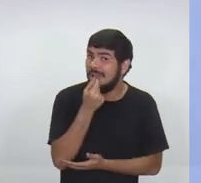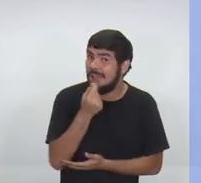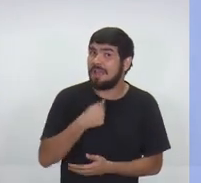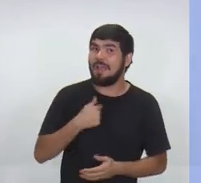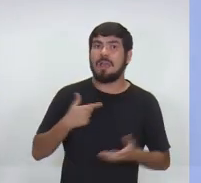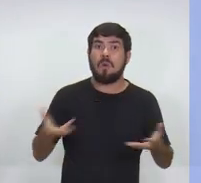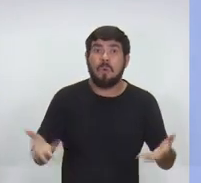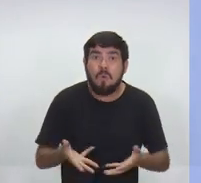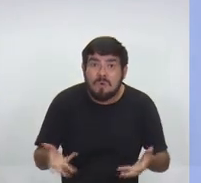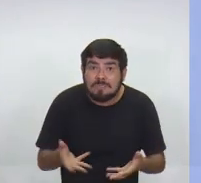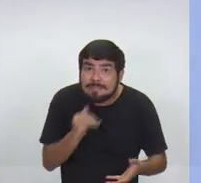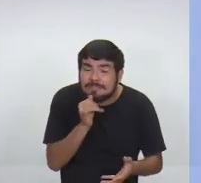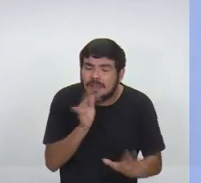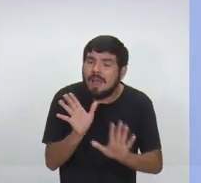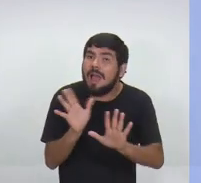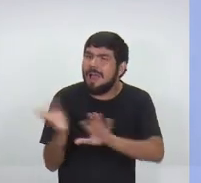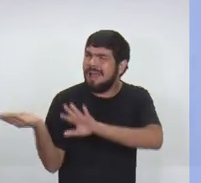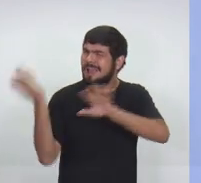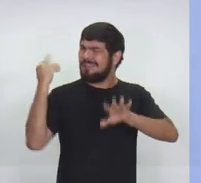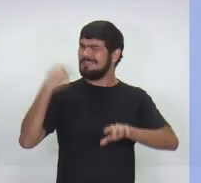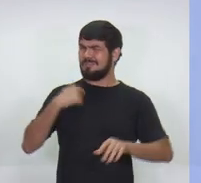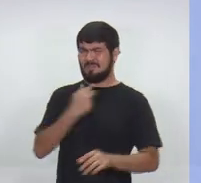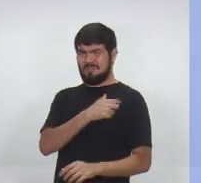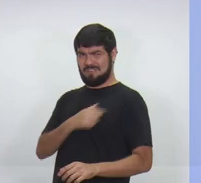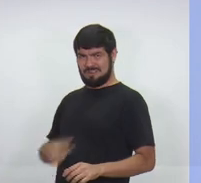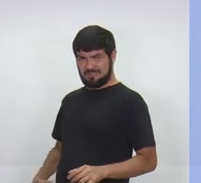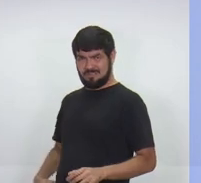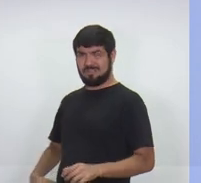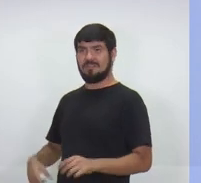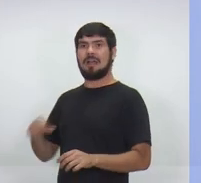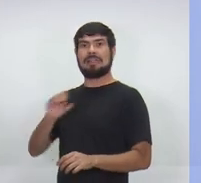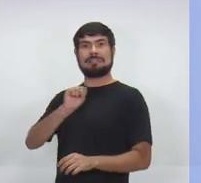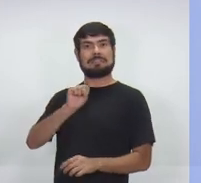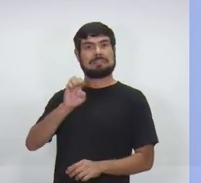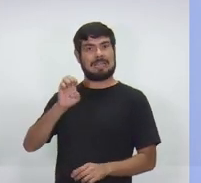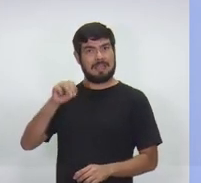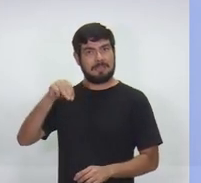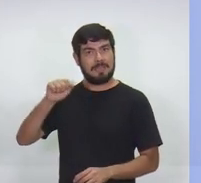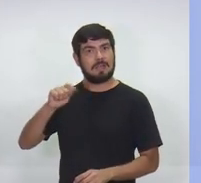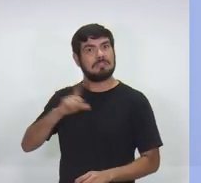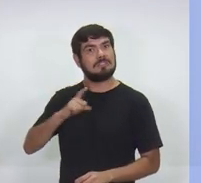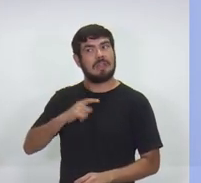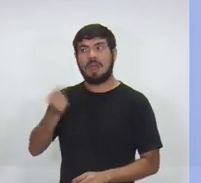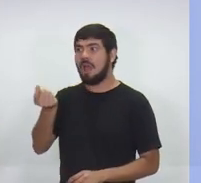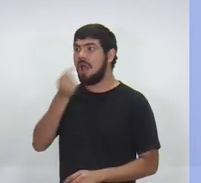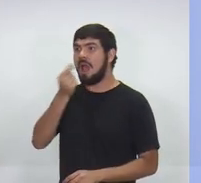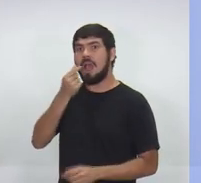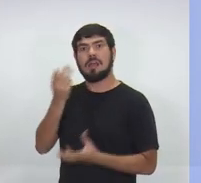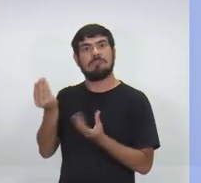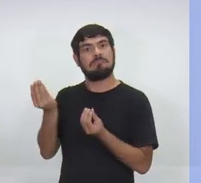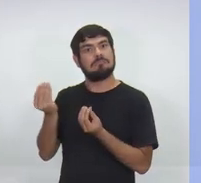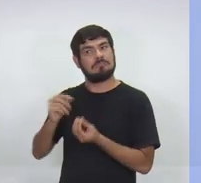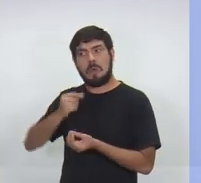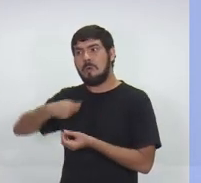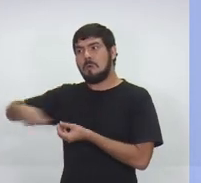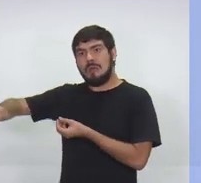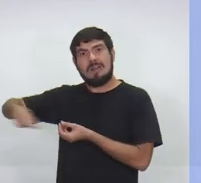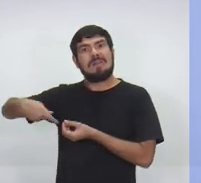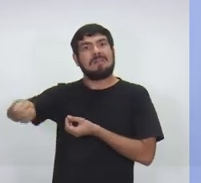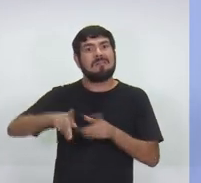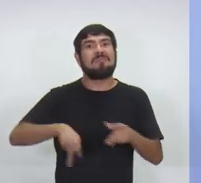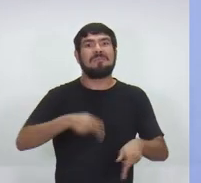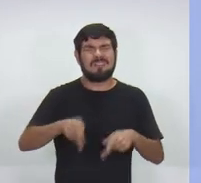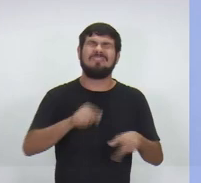governador a sema tinha acima de 75 por cento dos medicamentos necessários para entregar à população e você sabe disso